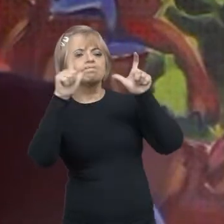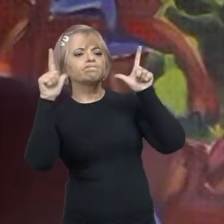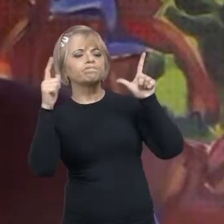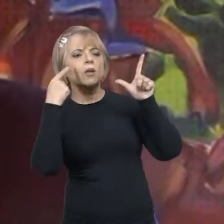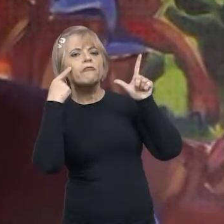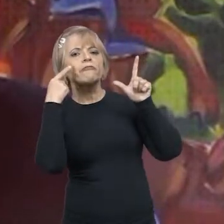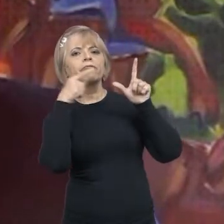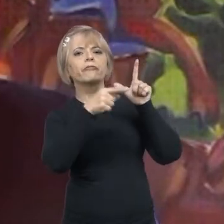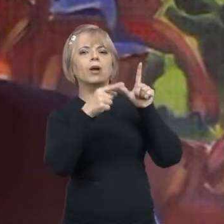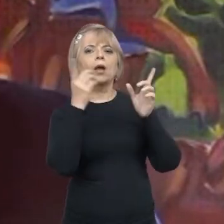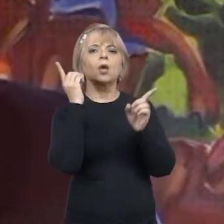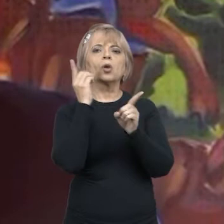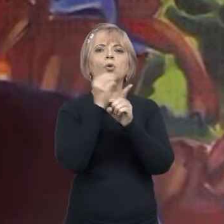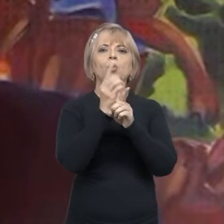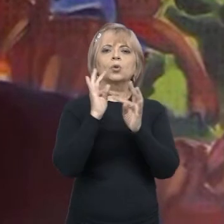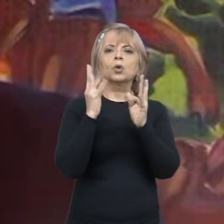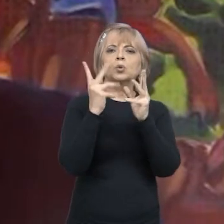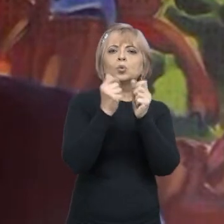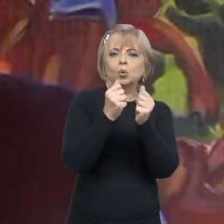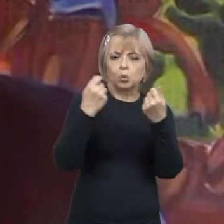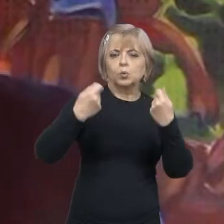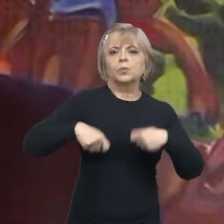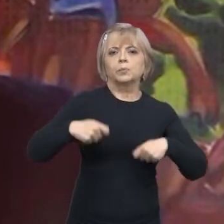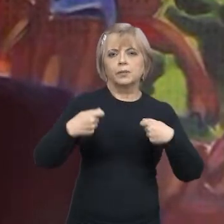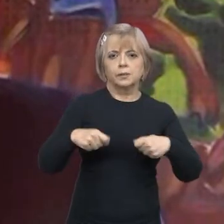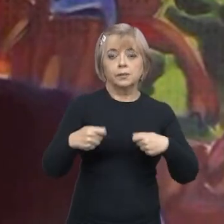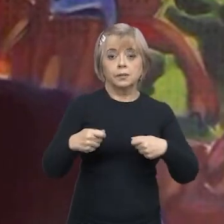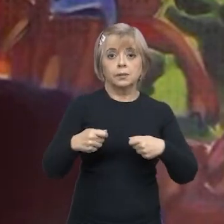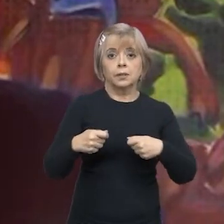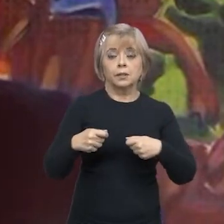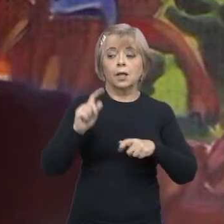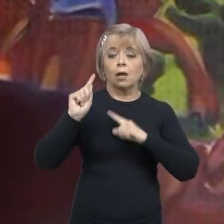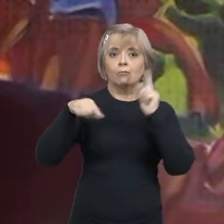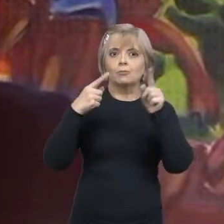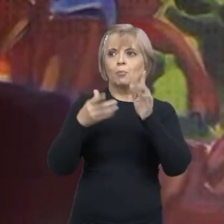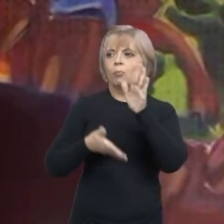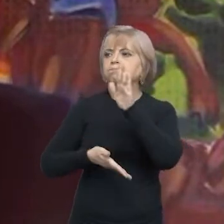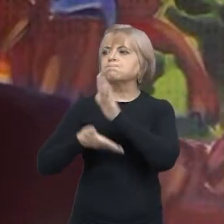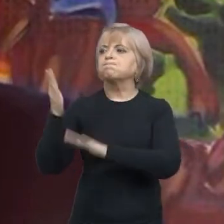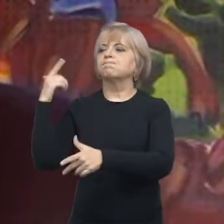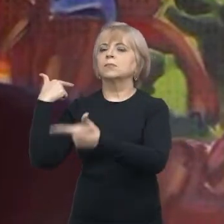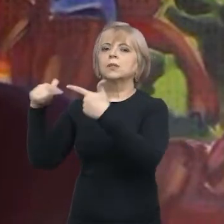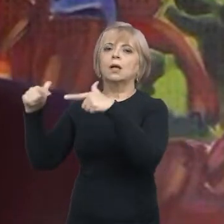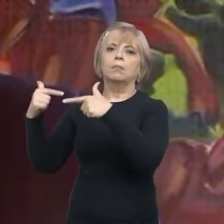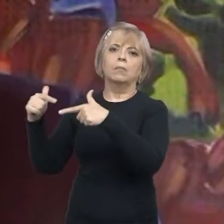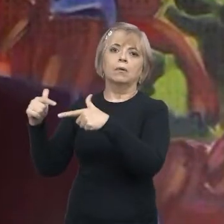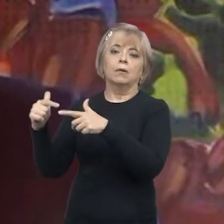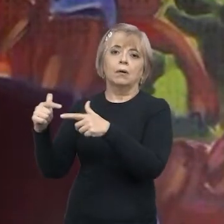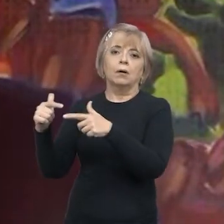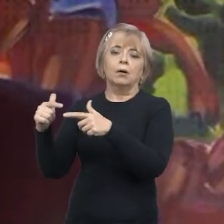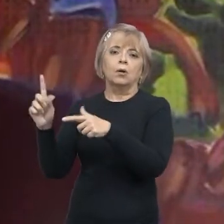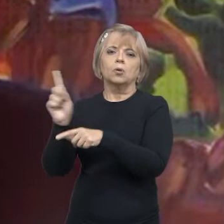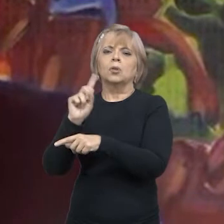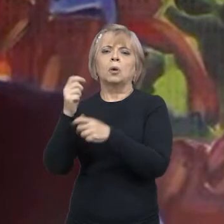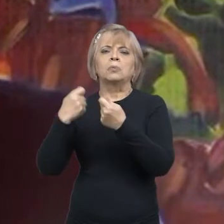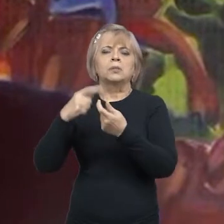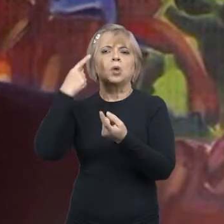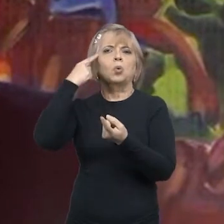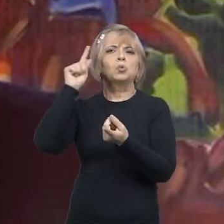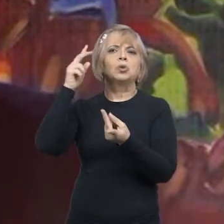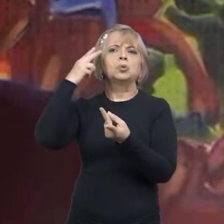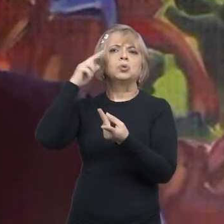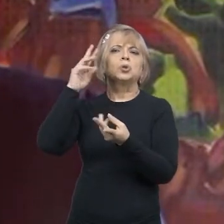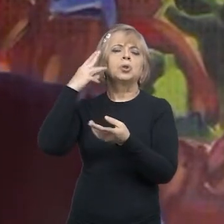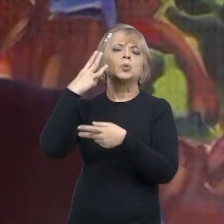na ferramenta, encontrar ali tudo que precisa e já partir para a sua atuação sem necessidade de passar 1, 2, 3,